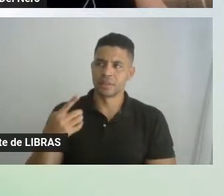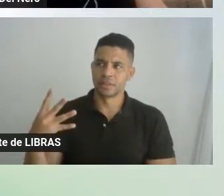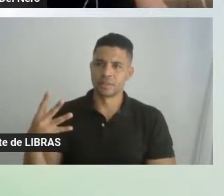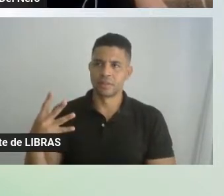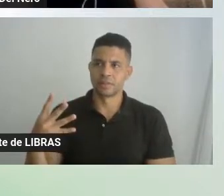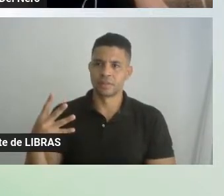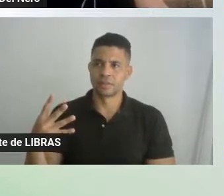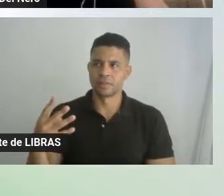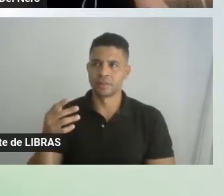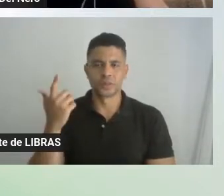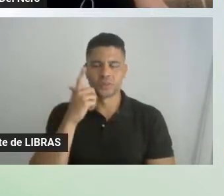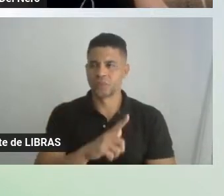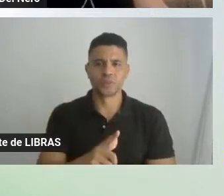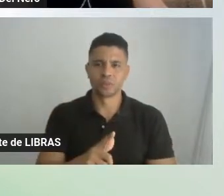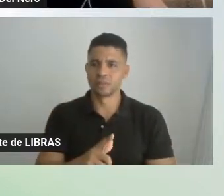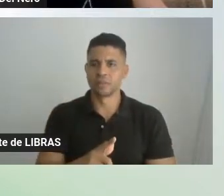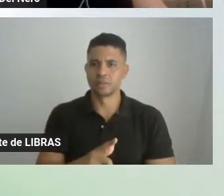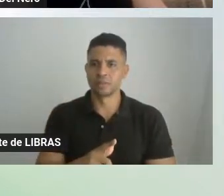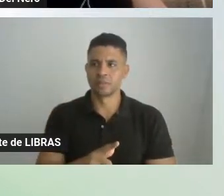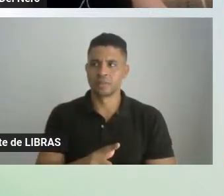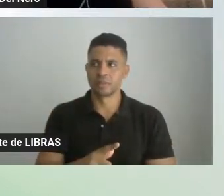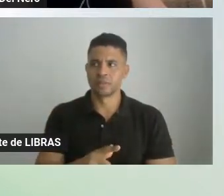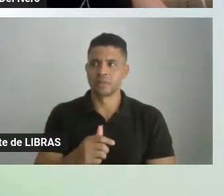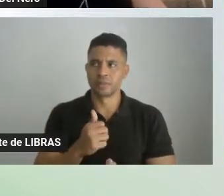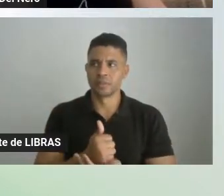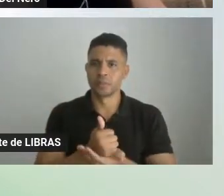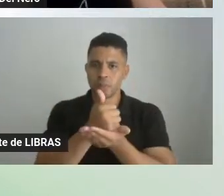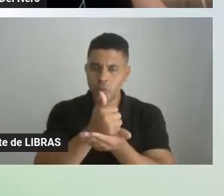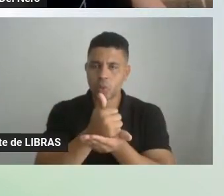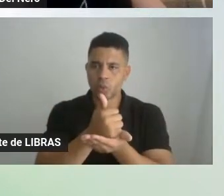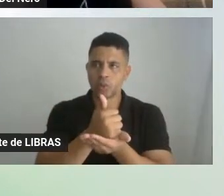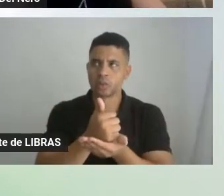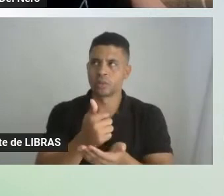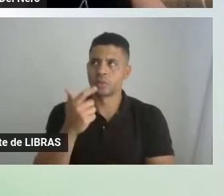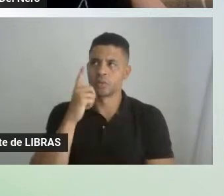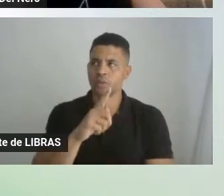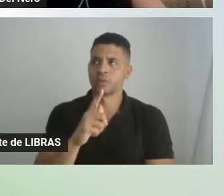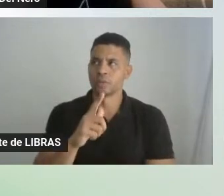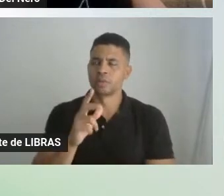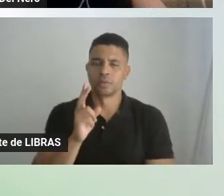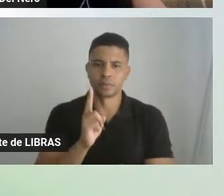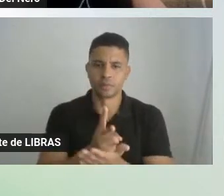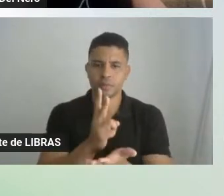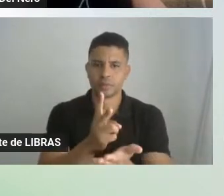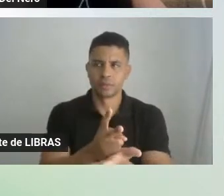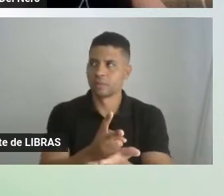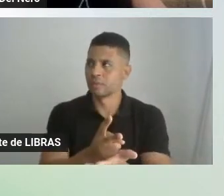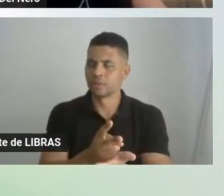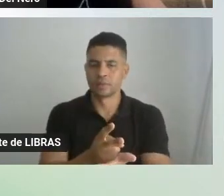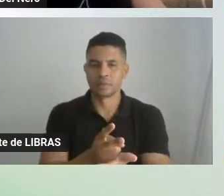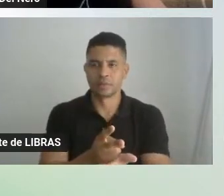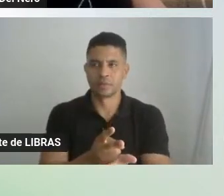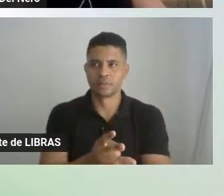não conseguem ter o apoio necessário para continuar com este desejo e elas